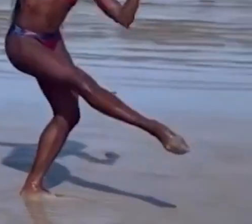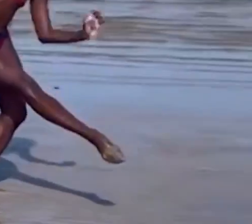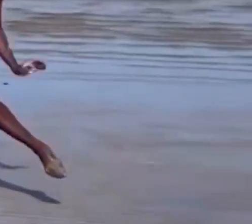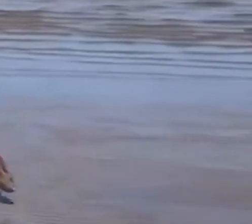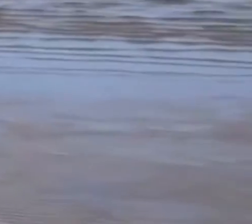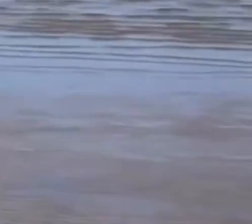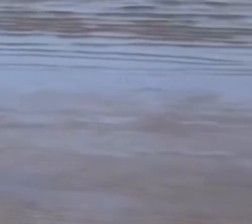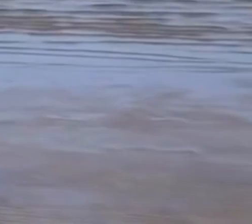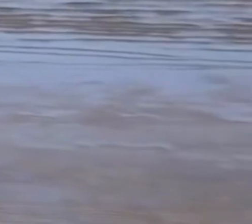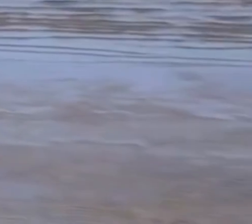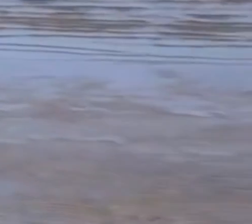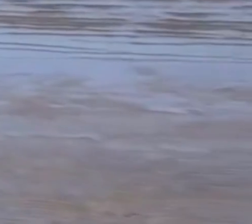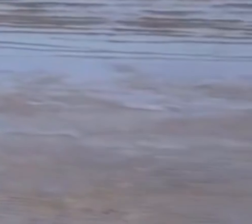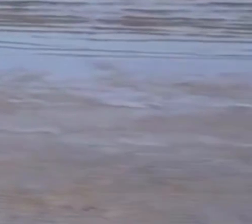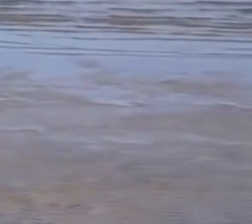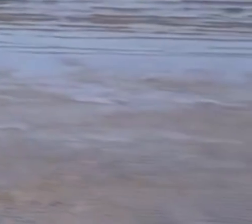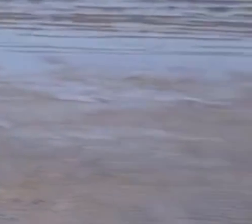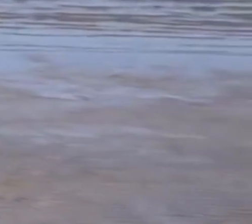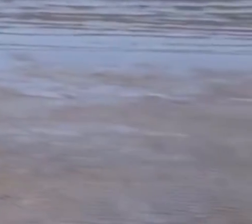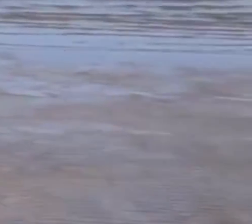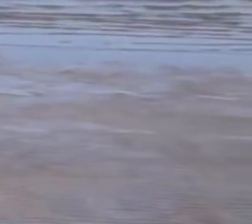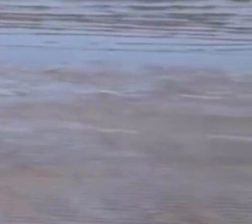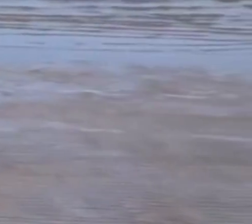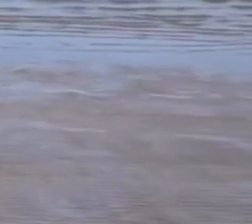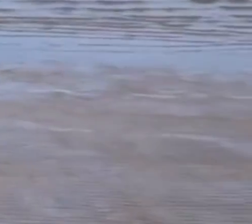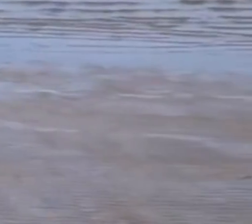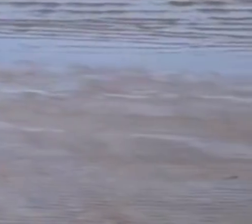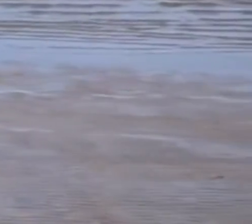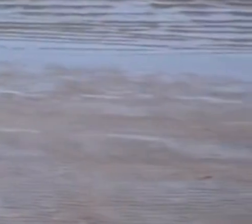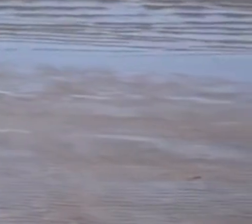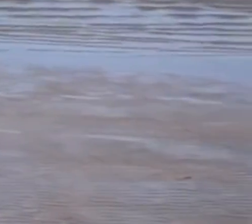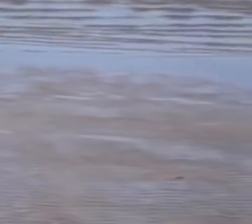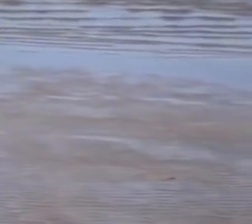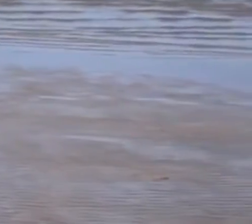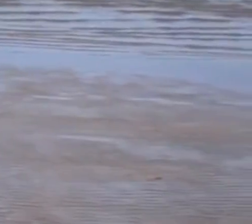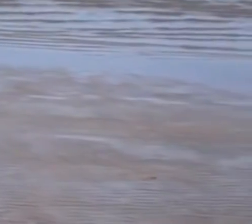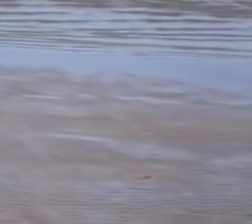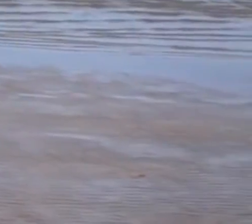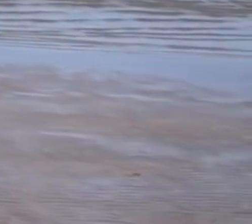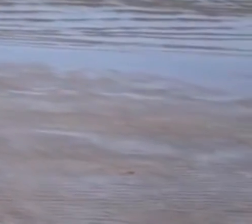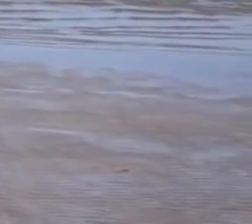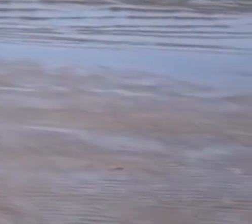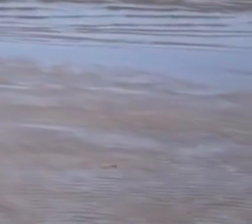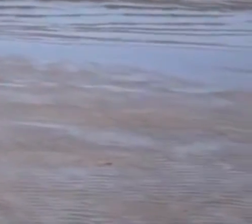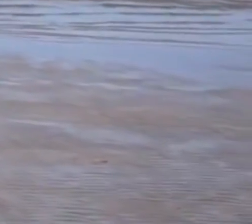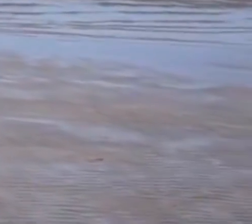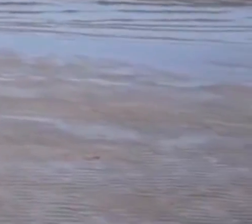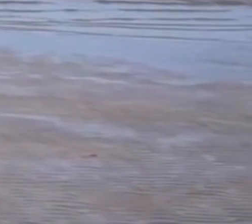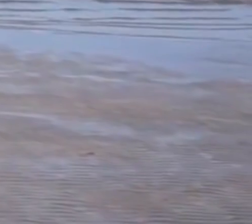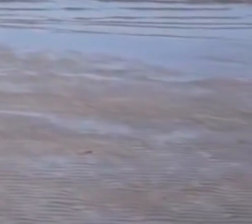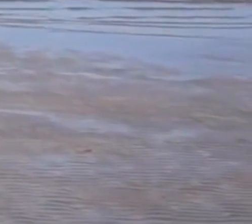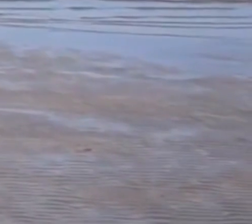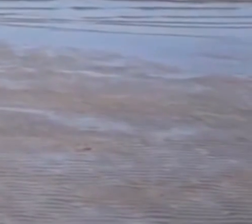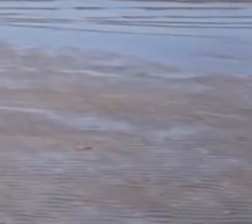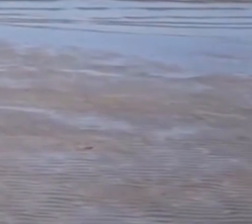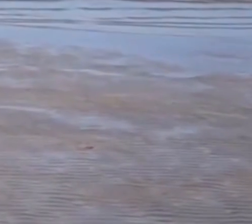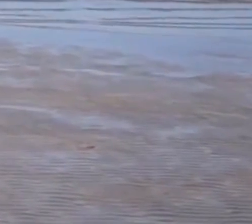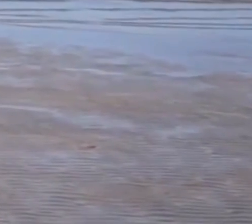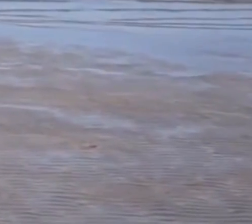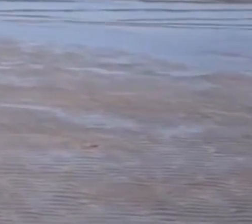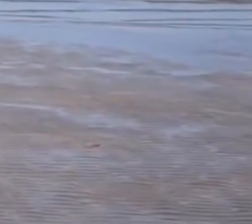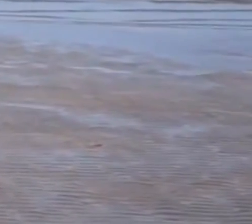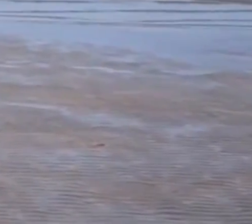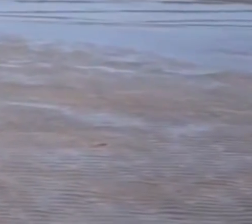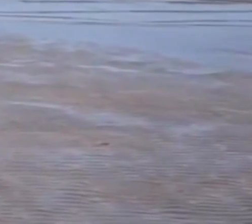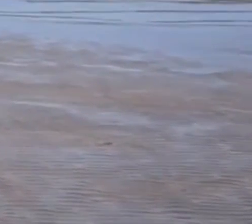e traduz em verde novo, em folha, em graça, em